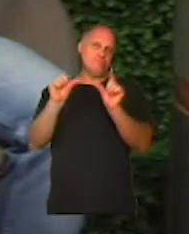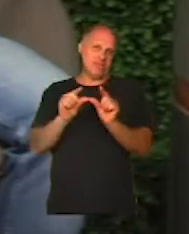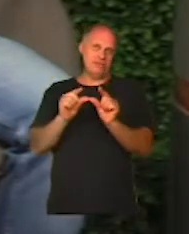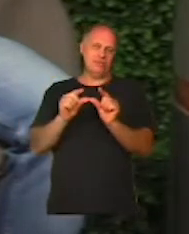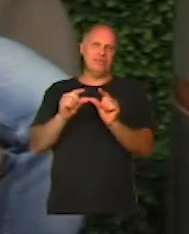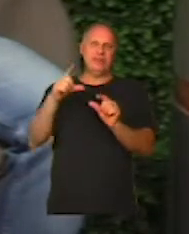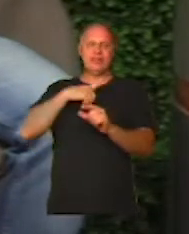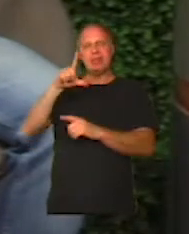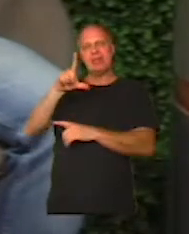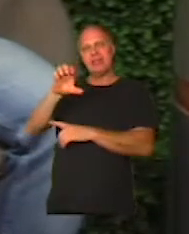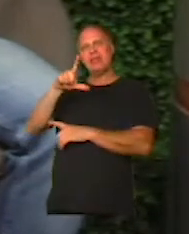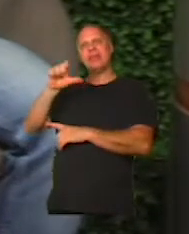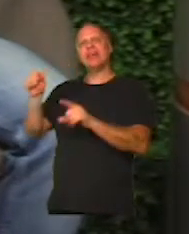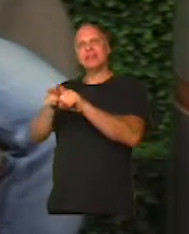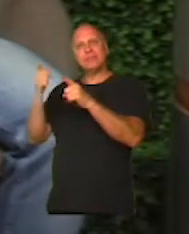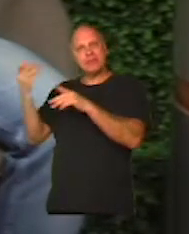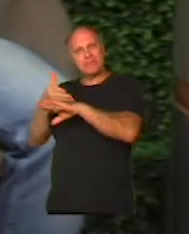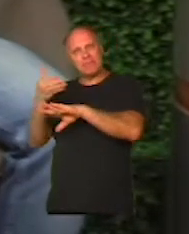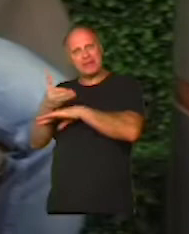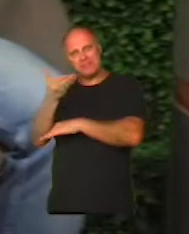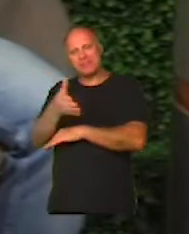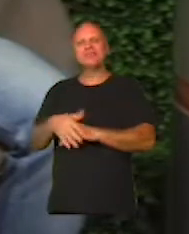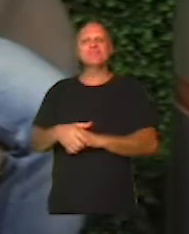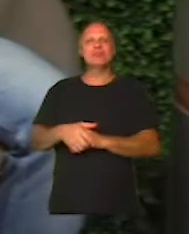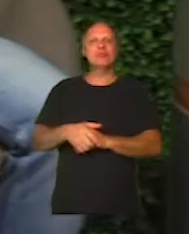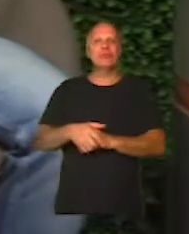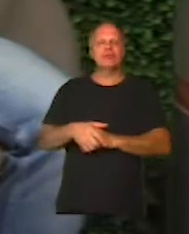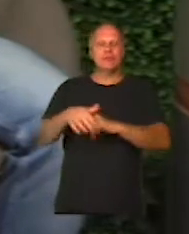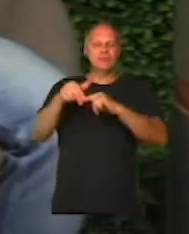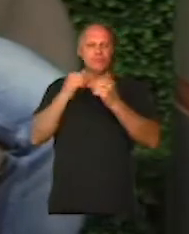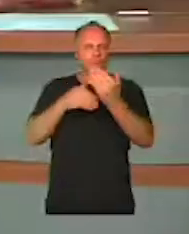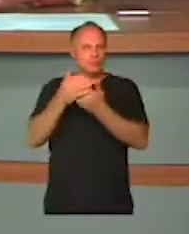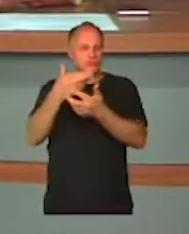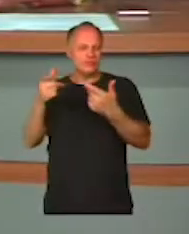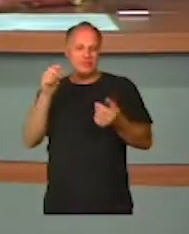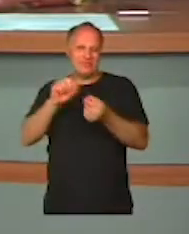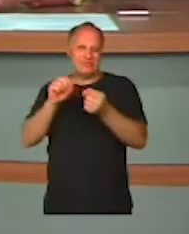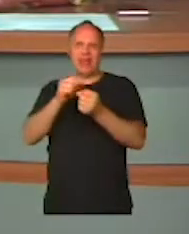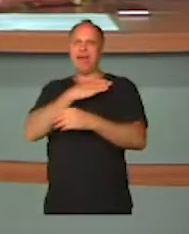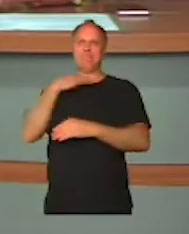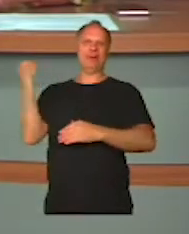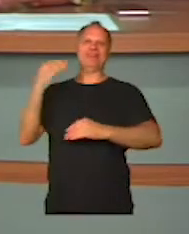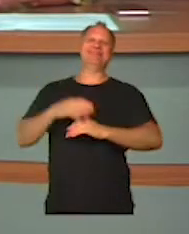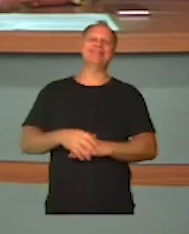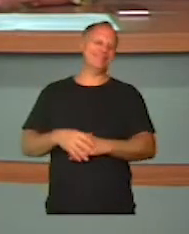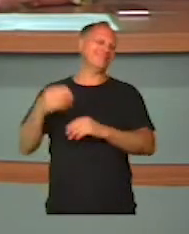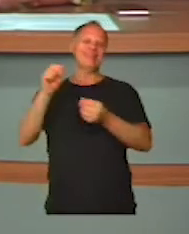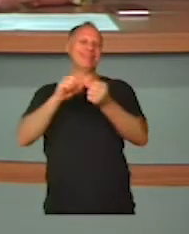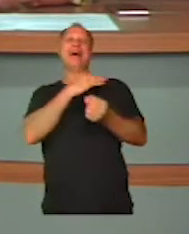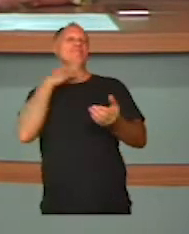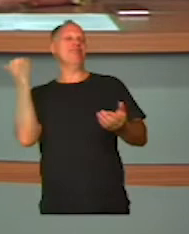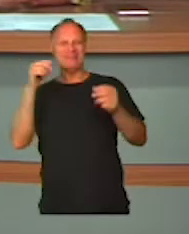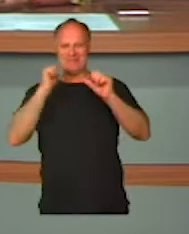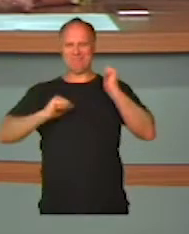a Leila, ainda a gente vai ver o que, que ela vai fazer. De repente, ela é uma sombra, alguma coisa. Né? Vamos... A morte. A morte. E